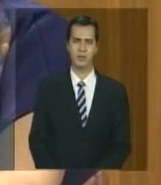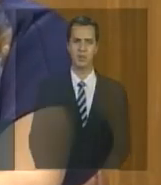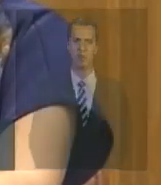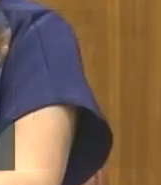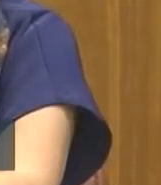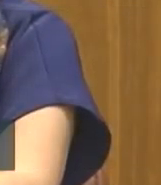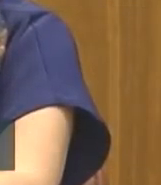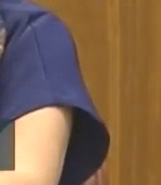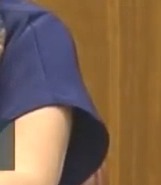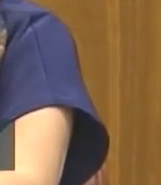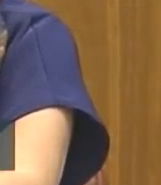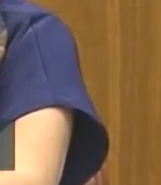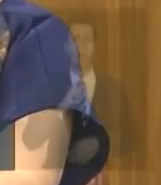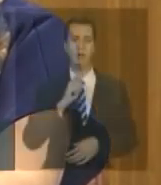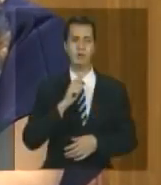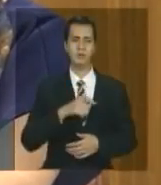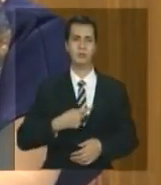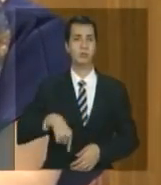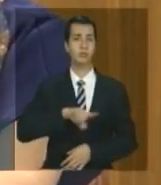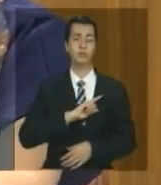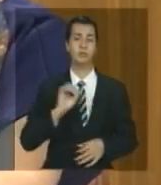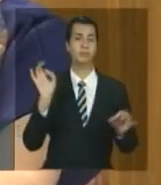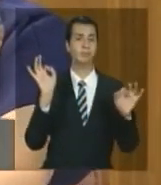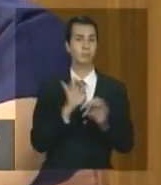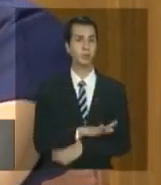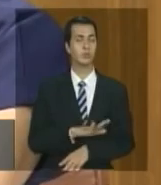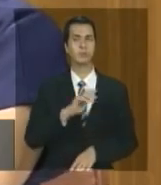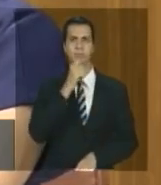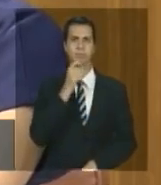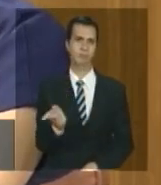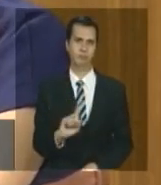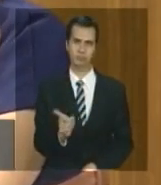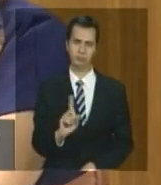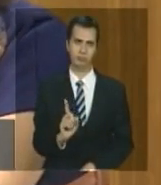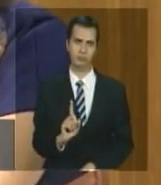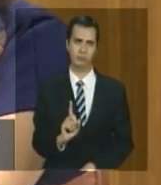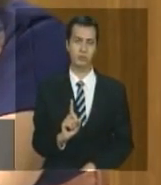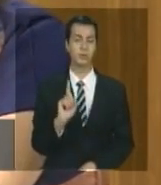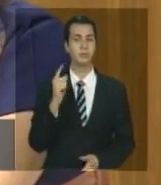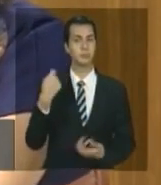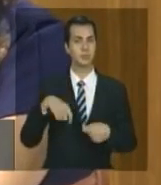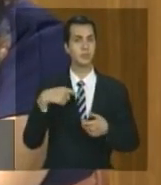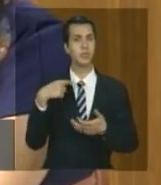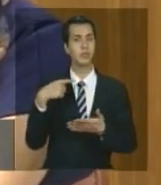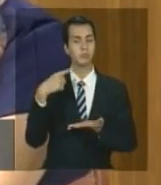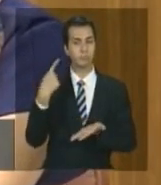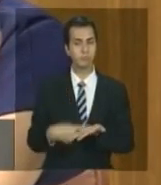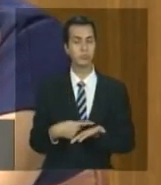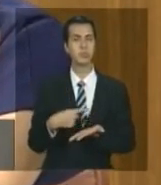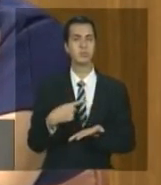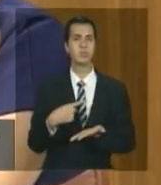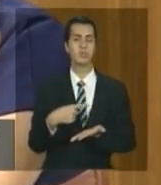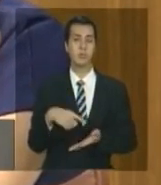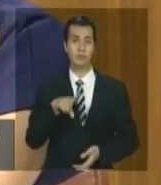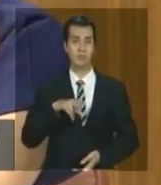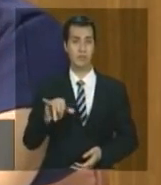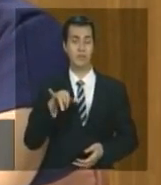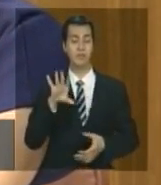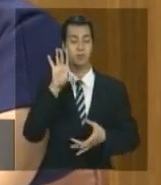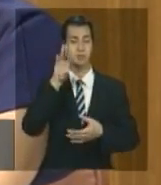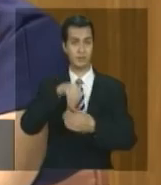Nós não temos ainda a confirmação, não temos ainda a confirmação. O que haverá também no contexto do BRICS